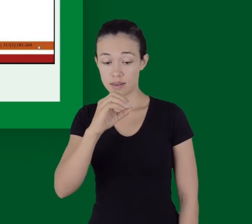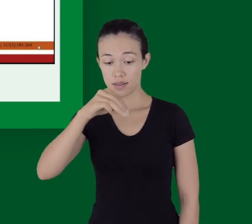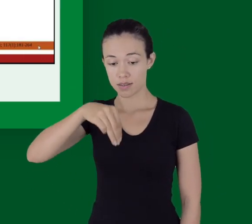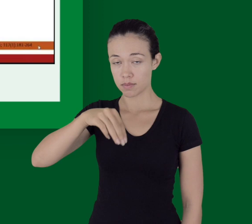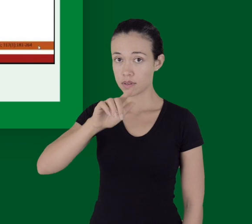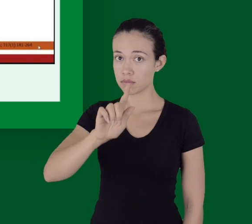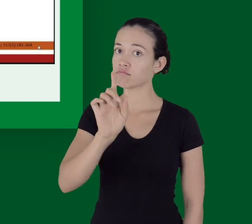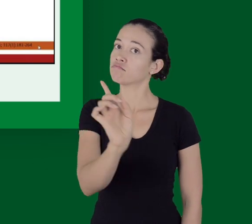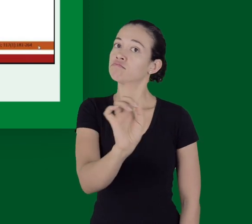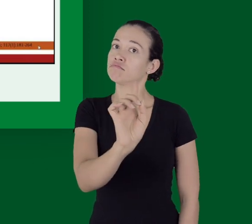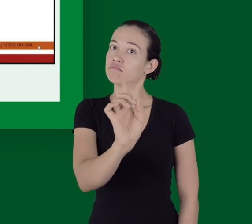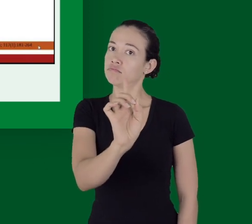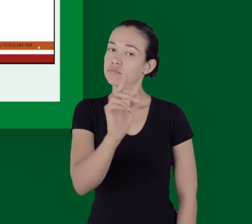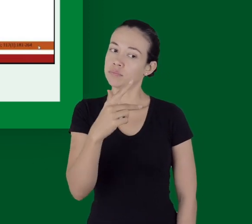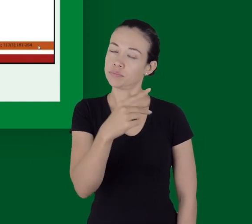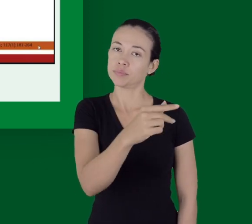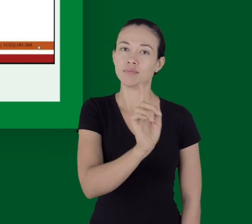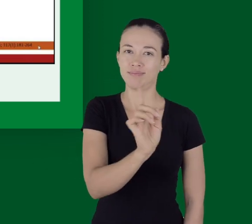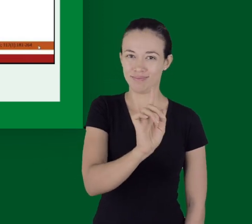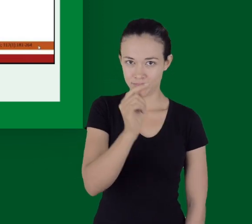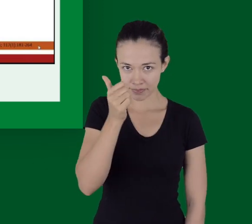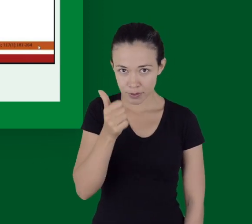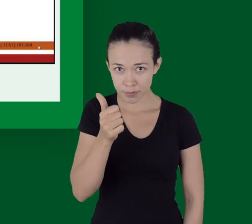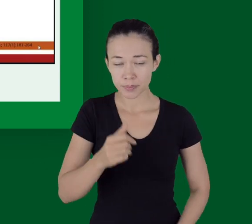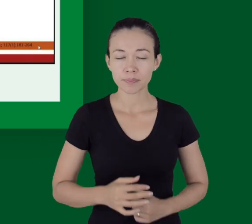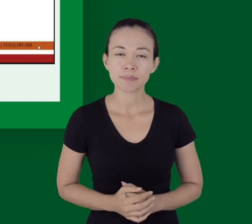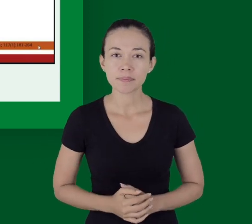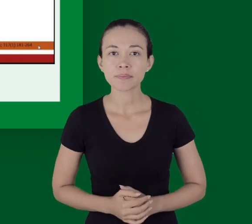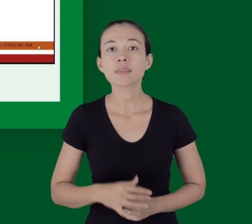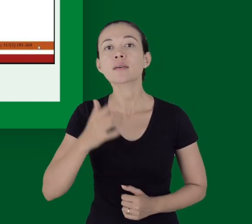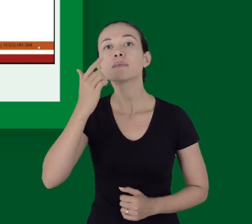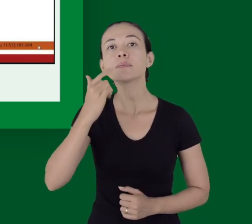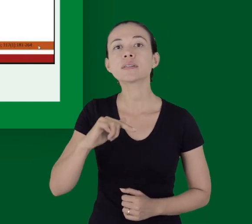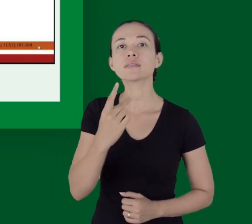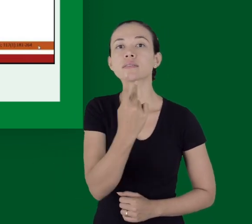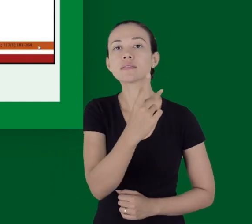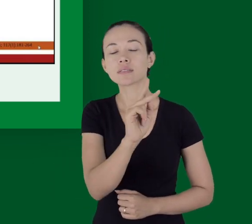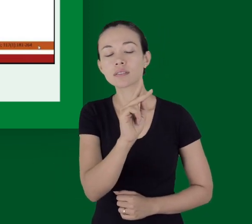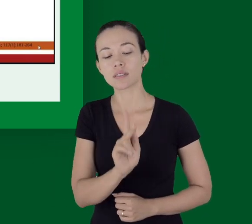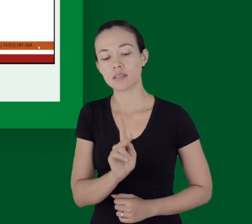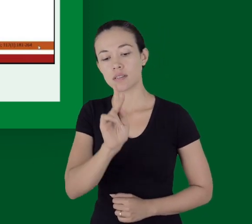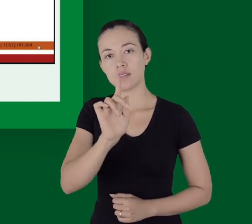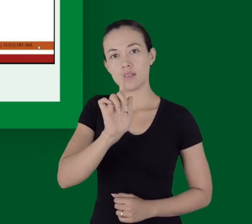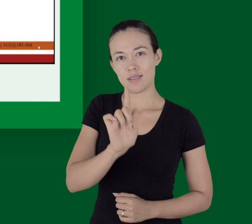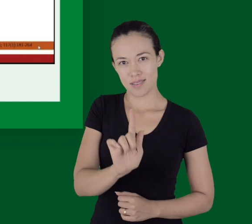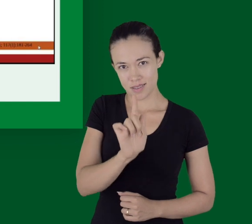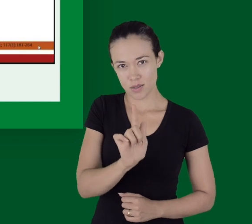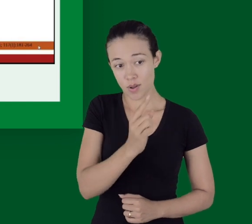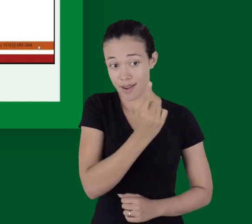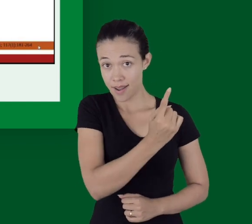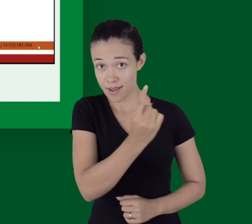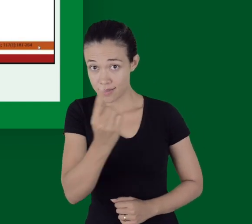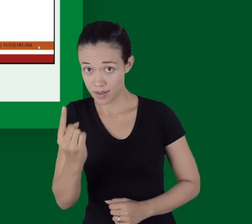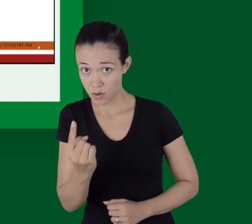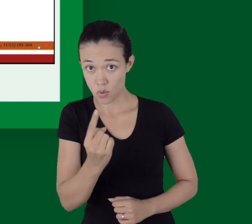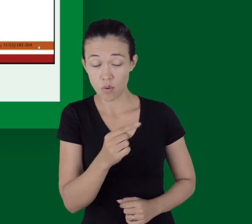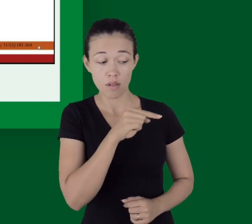Não vai ser 1 miligrama, vai ser 0,75. Desculpa. E